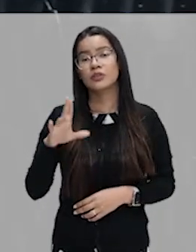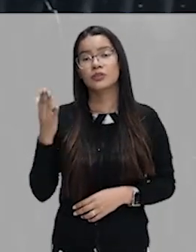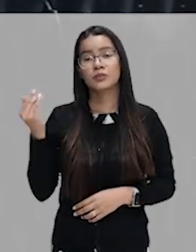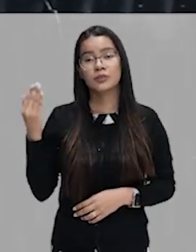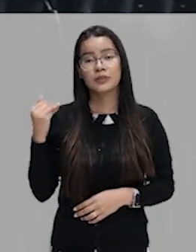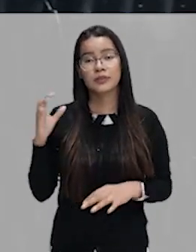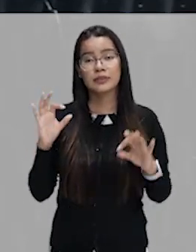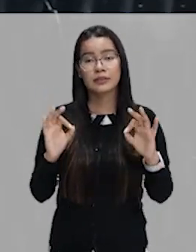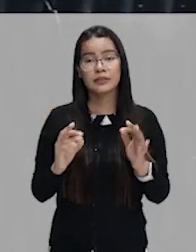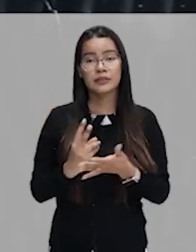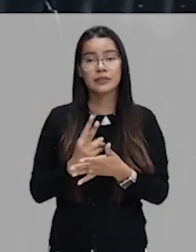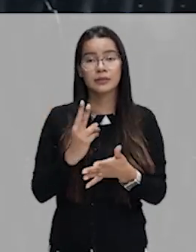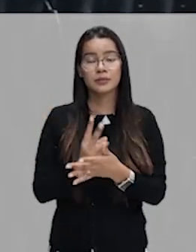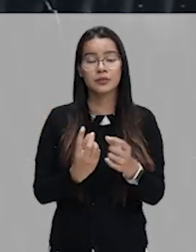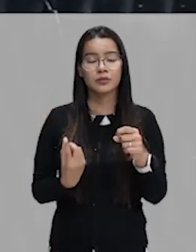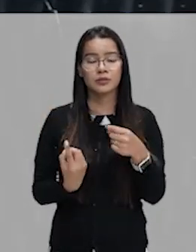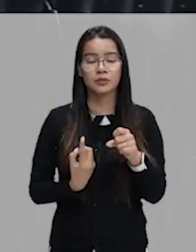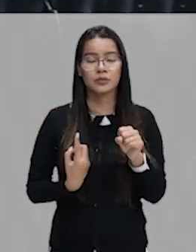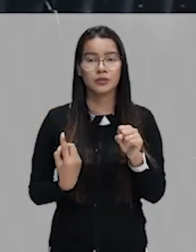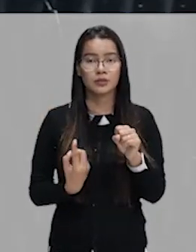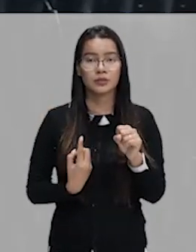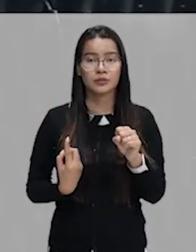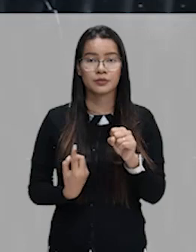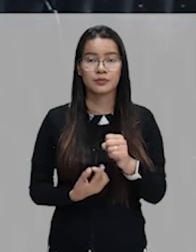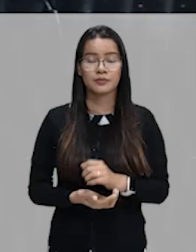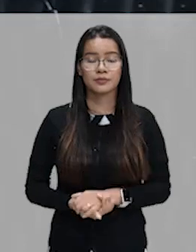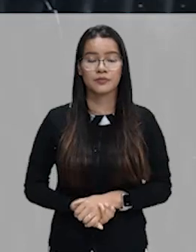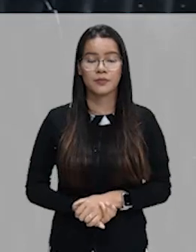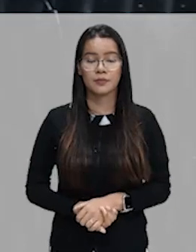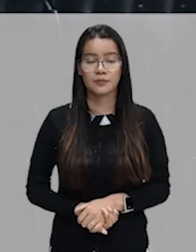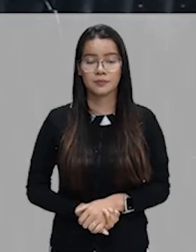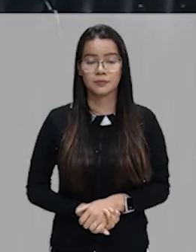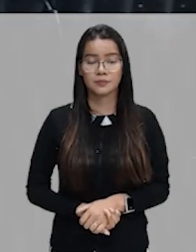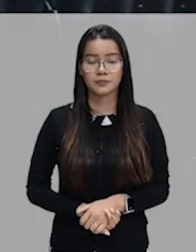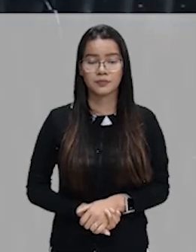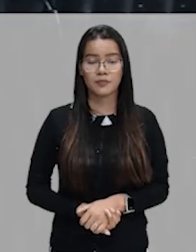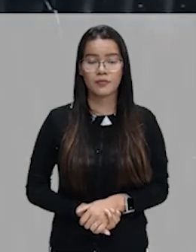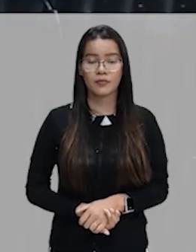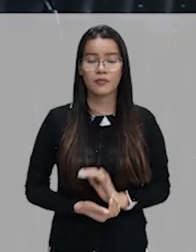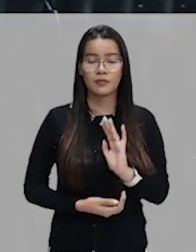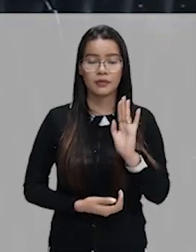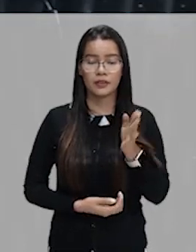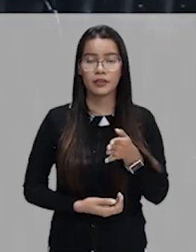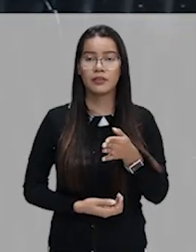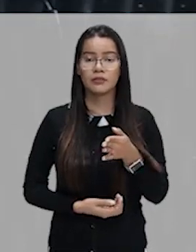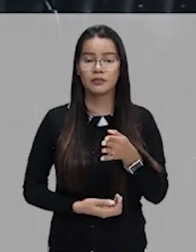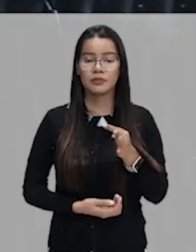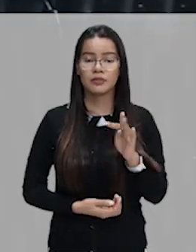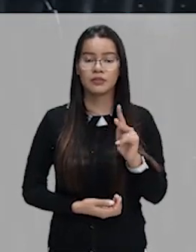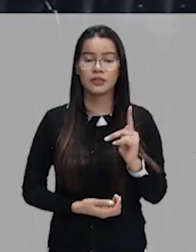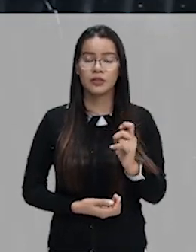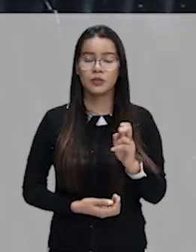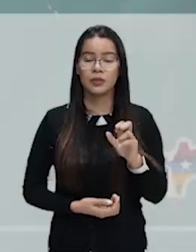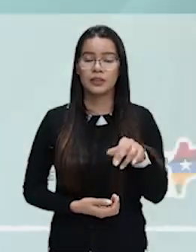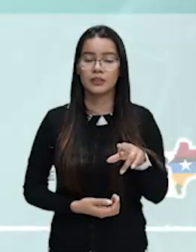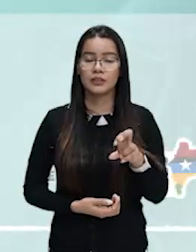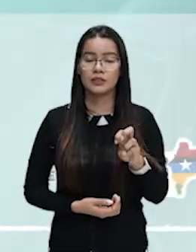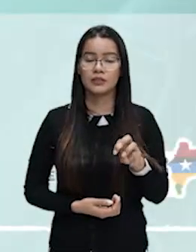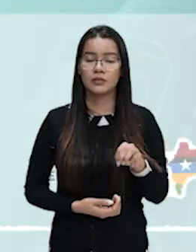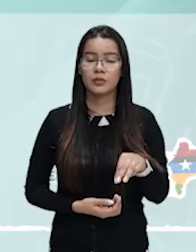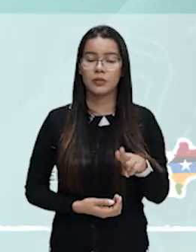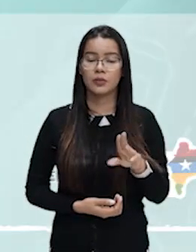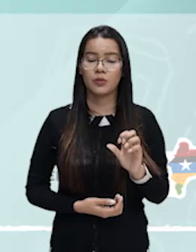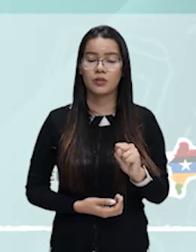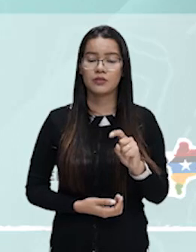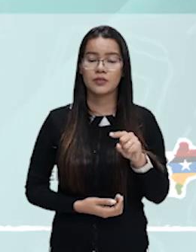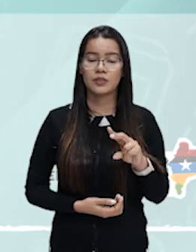certo? Sempre no singular. A man, a red car. Já no caso do there were, você vai usar para coisas